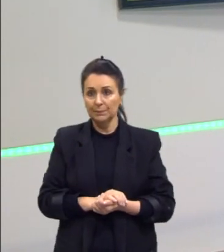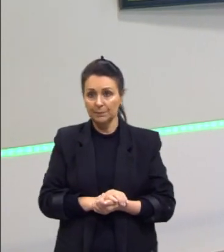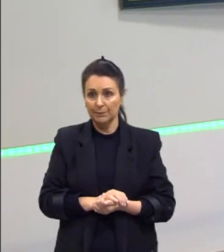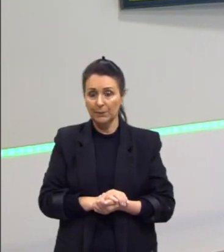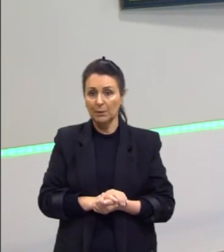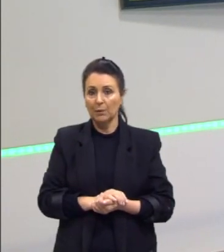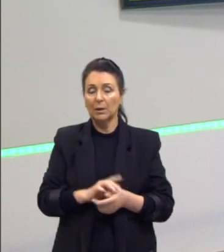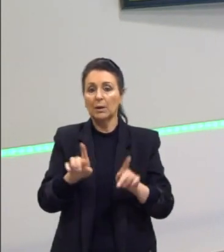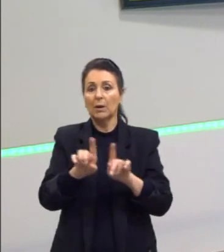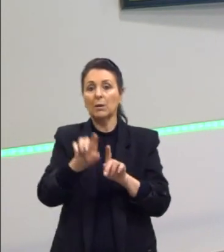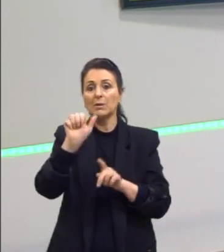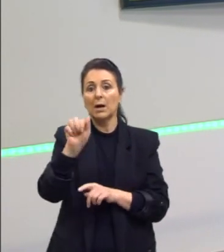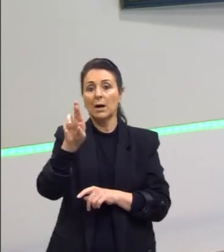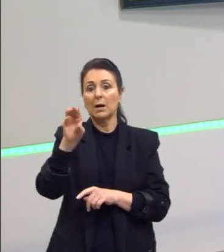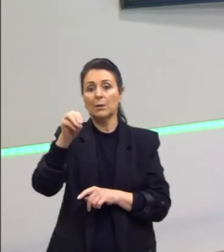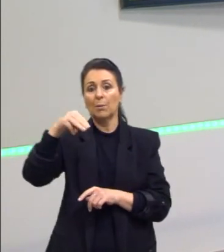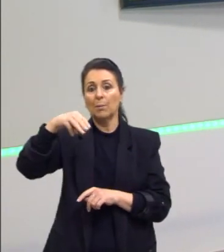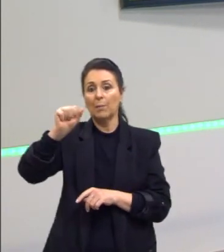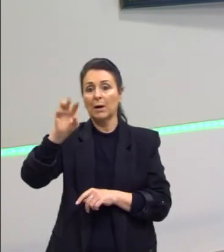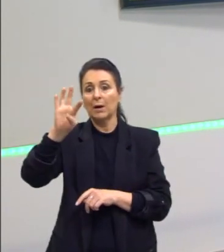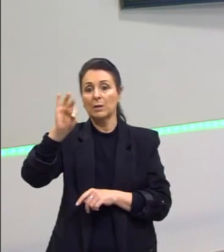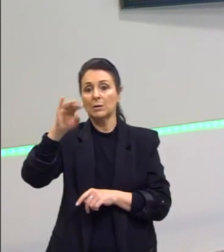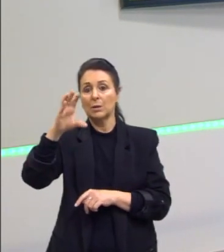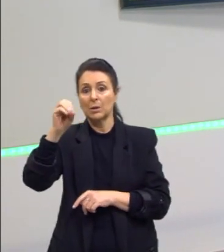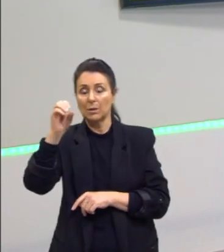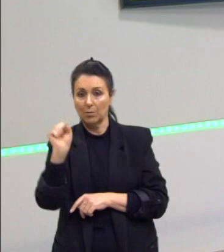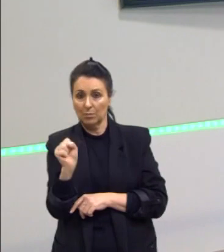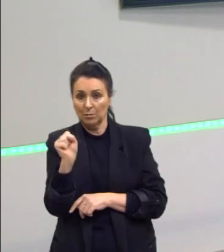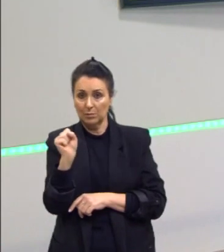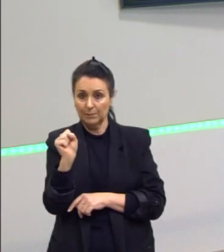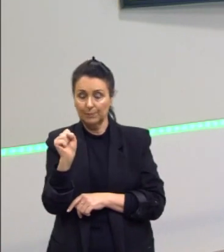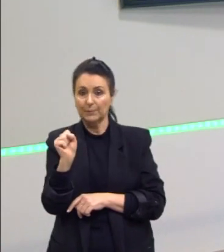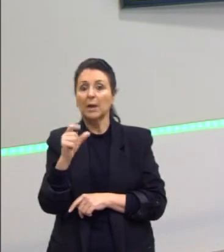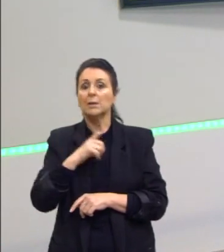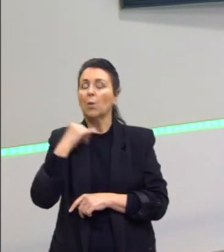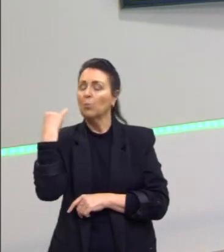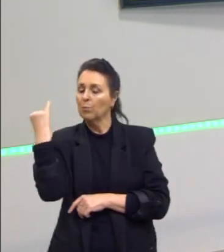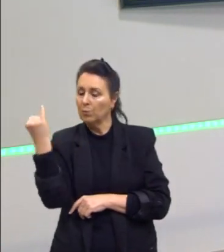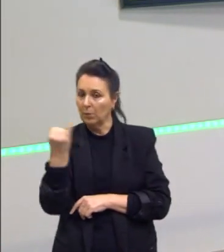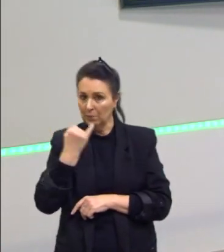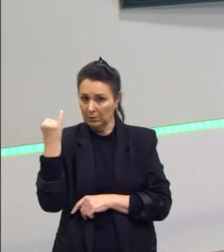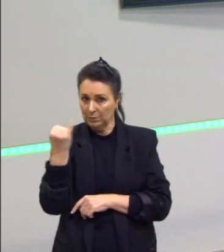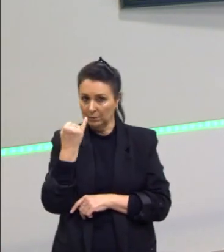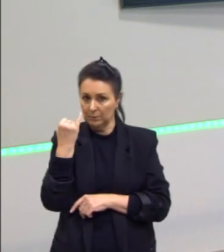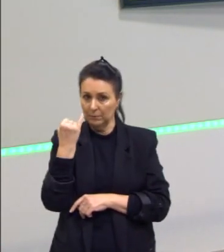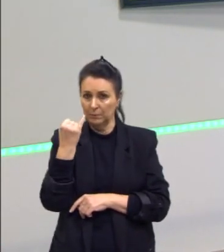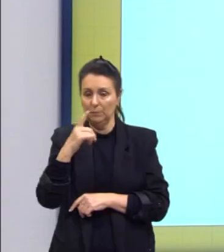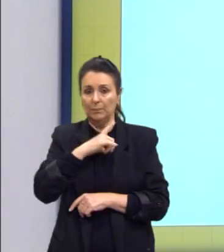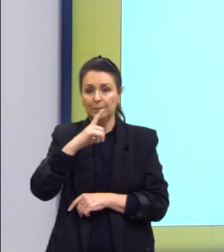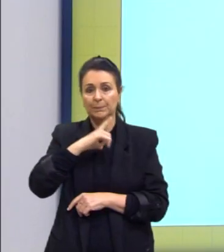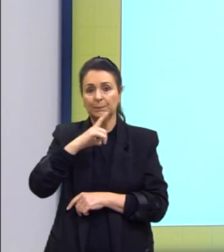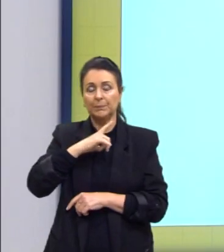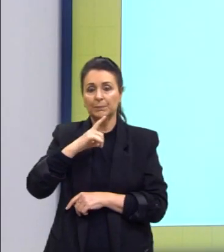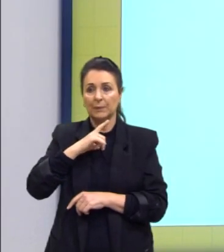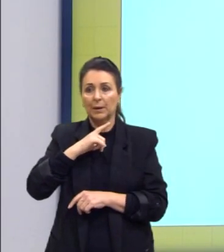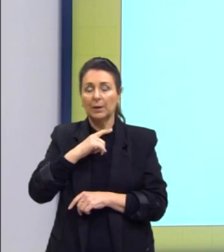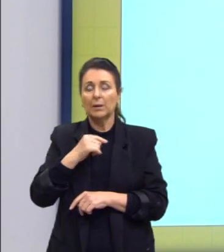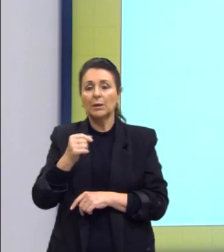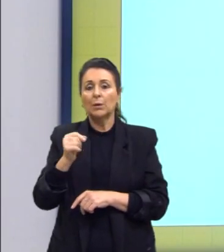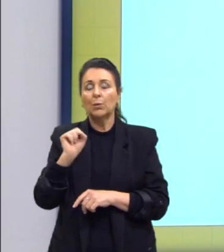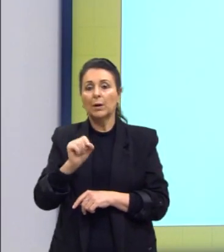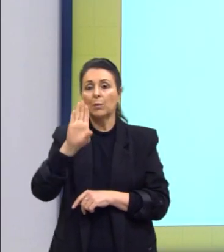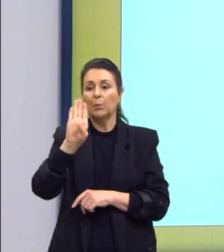o e usar o máticos por fim não menos importante porque eles são de extrema importante temos a questão da